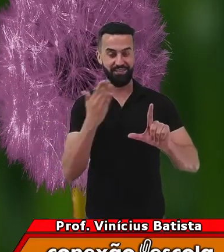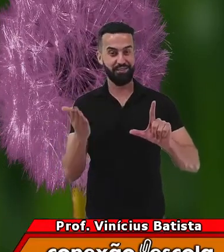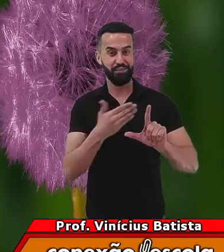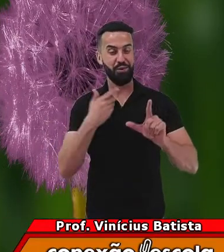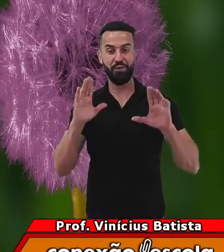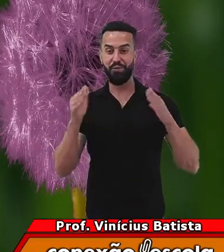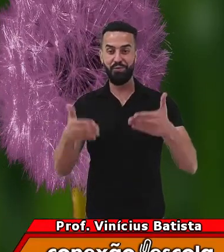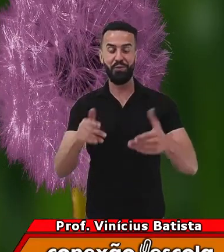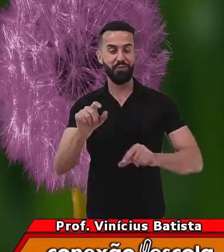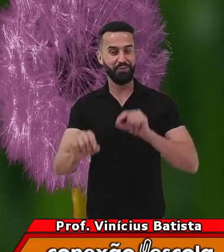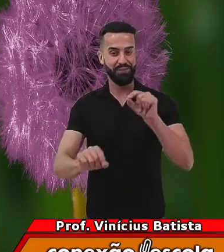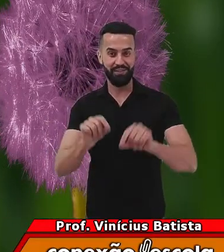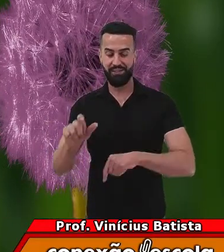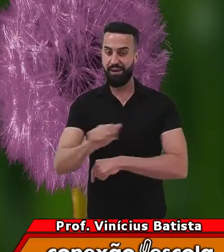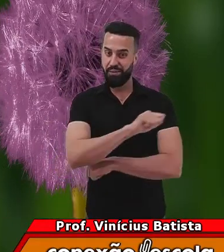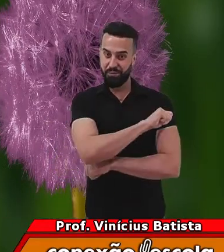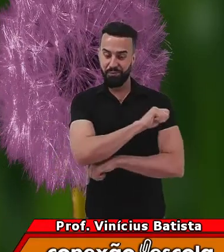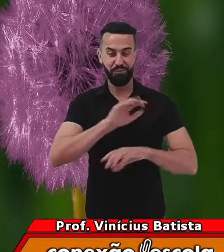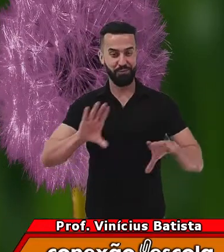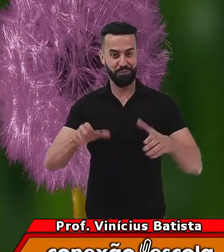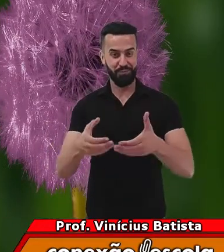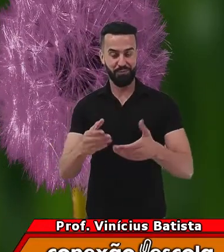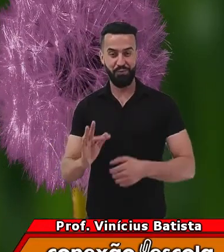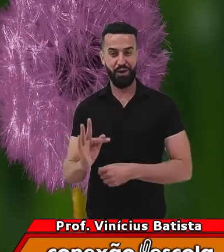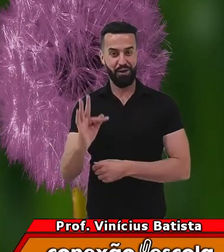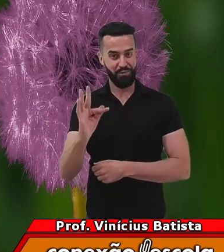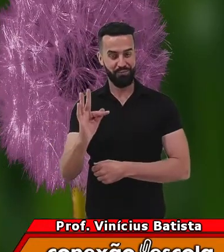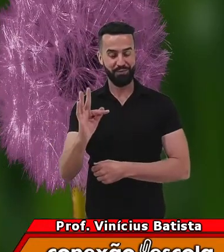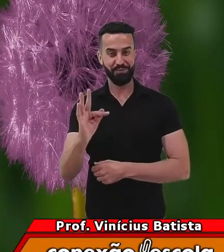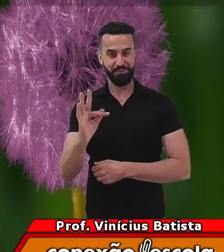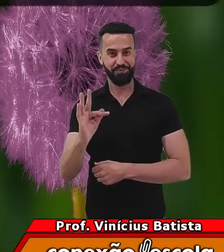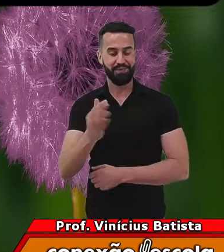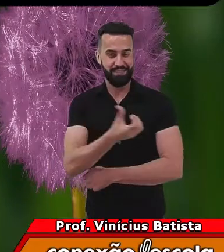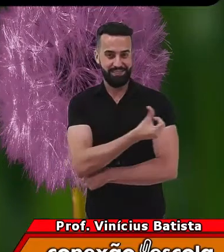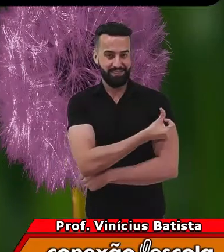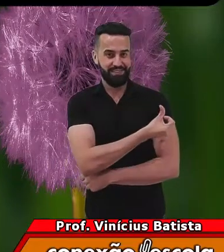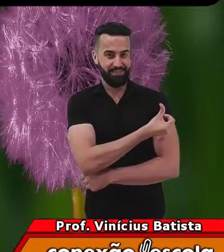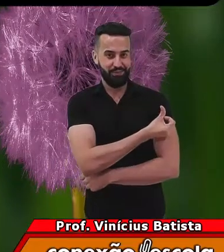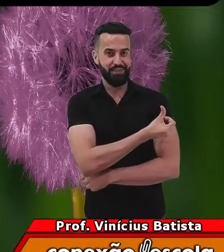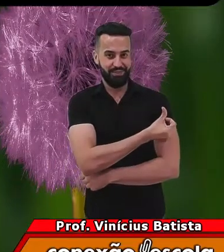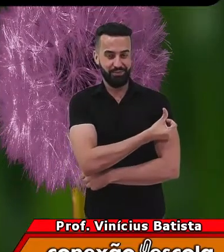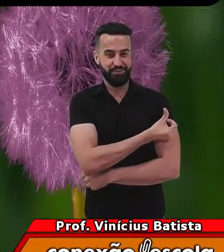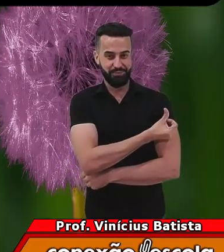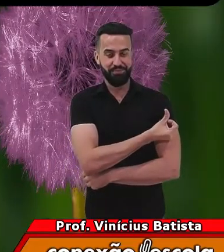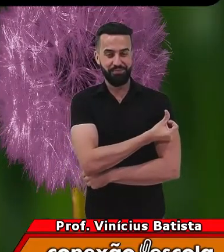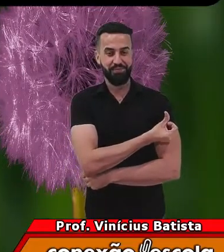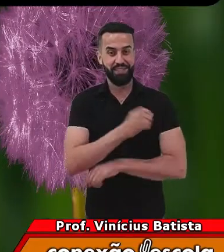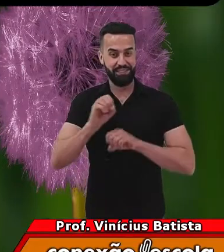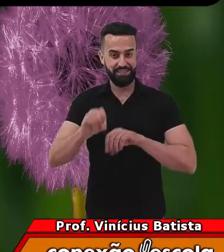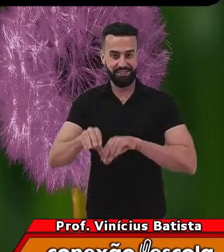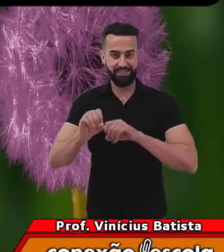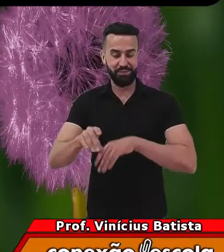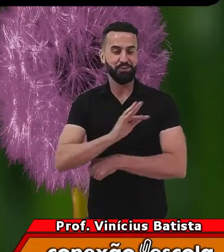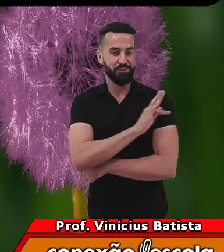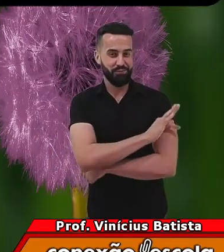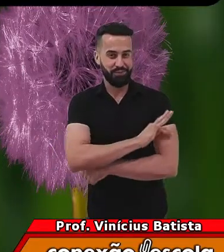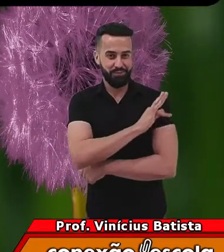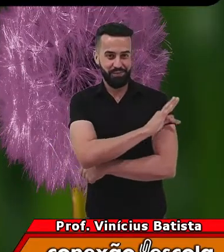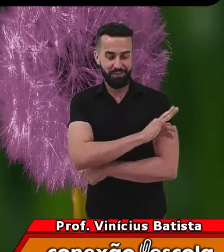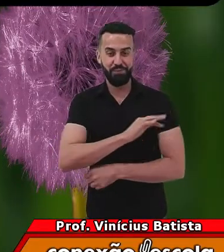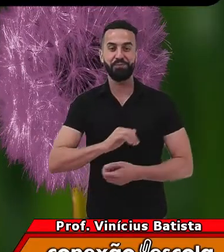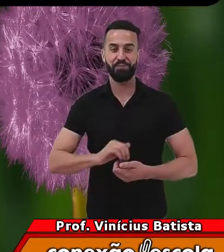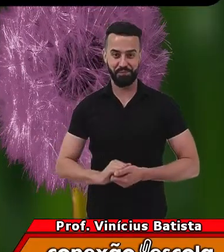voltada para os educandos do agrupamento F, ou seja, do 6º ano do ensino fundamental. O título